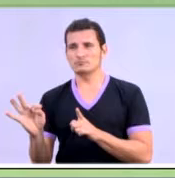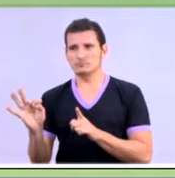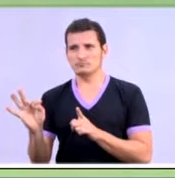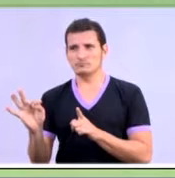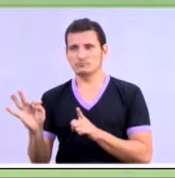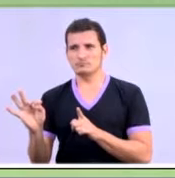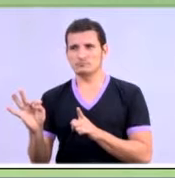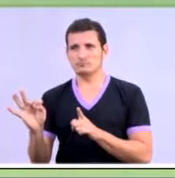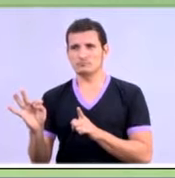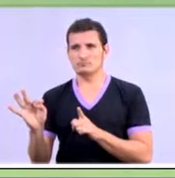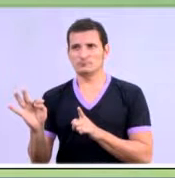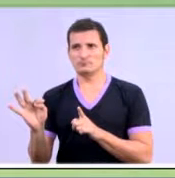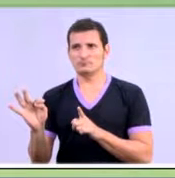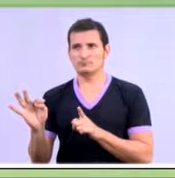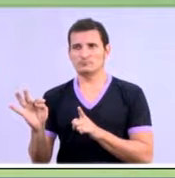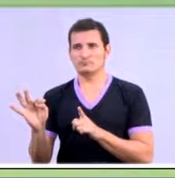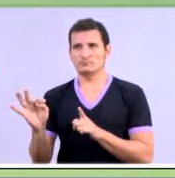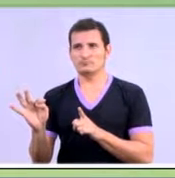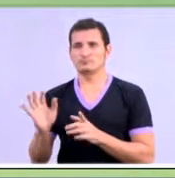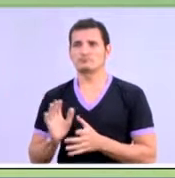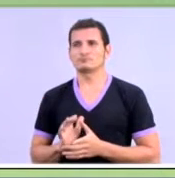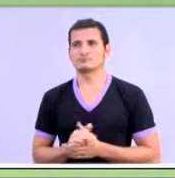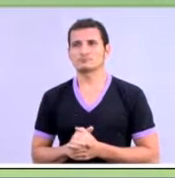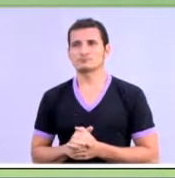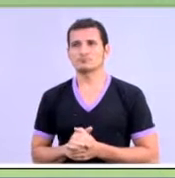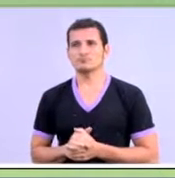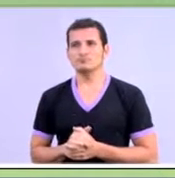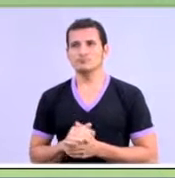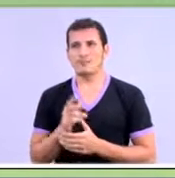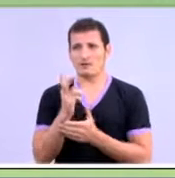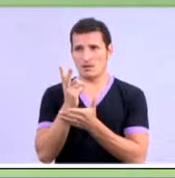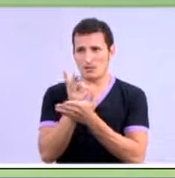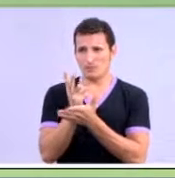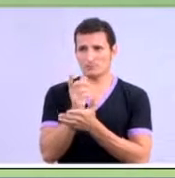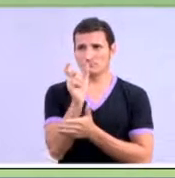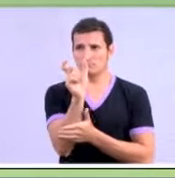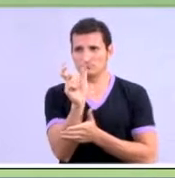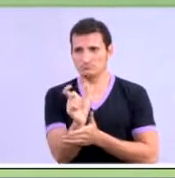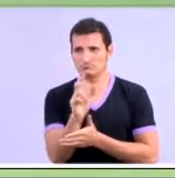parâmetro? Inteiro. Então, gente, ele tem o mesmo nome,